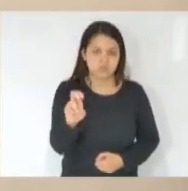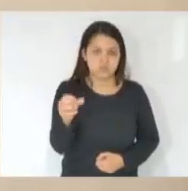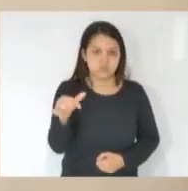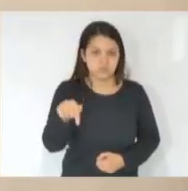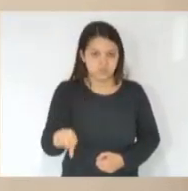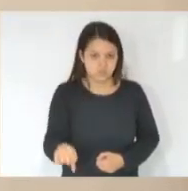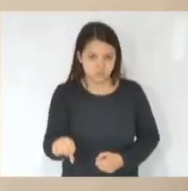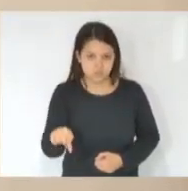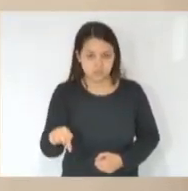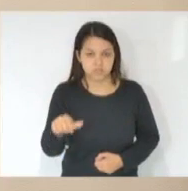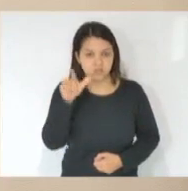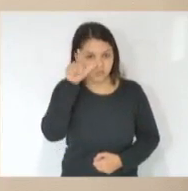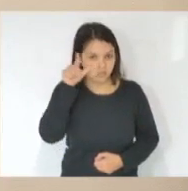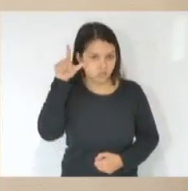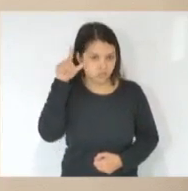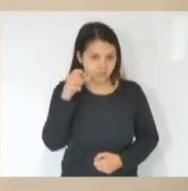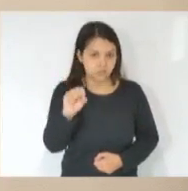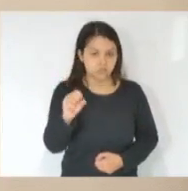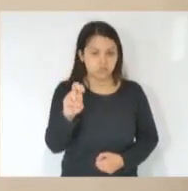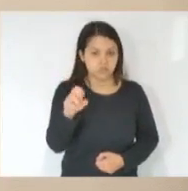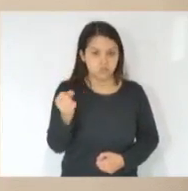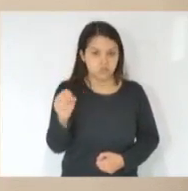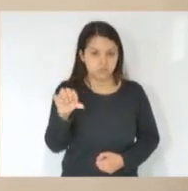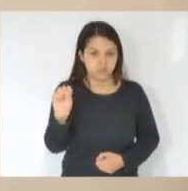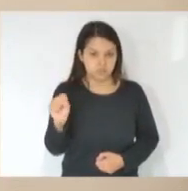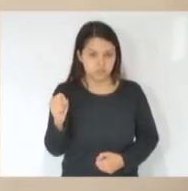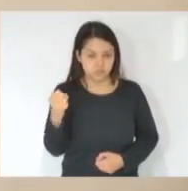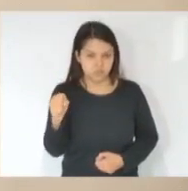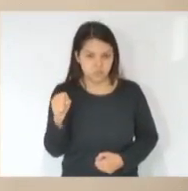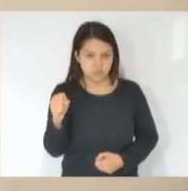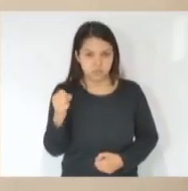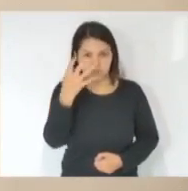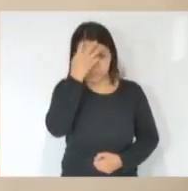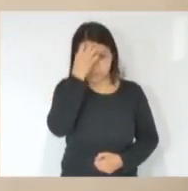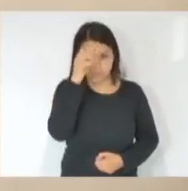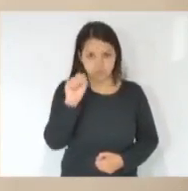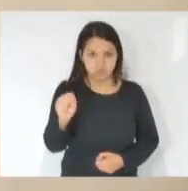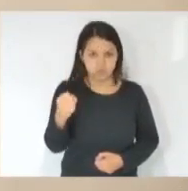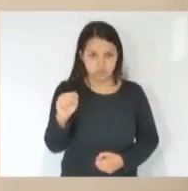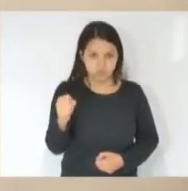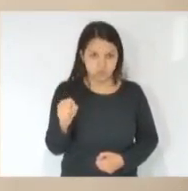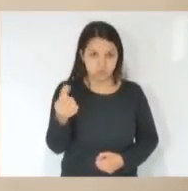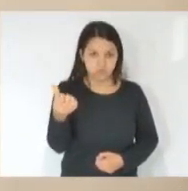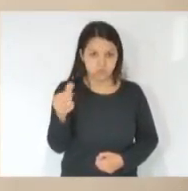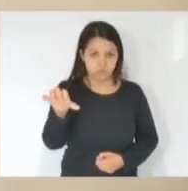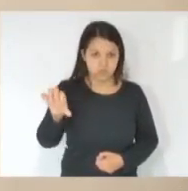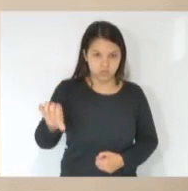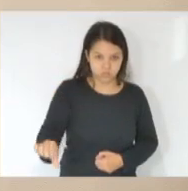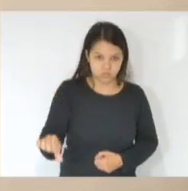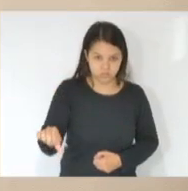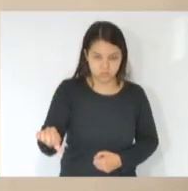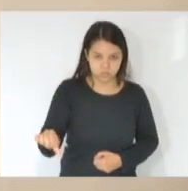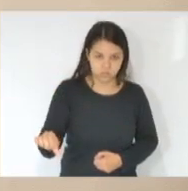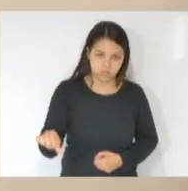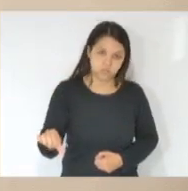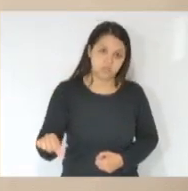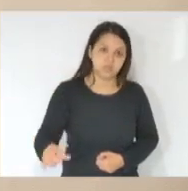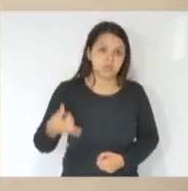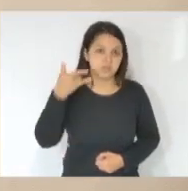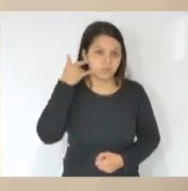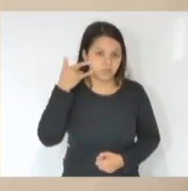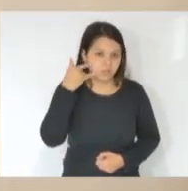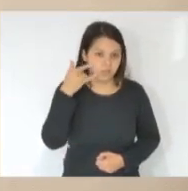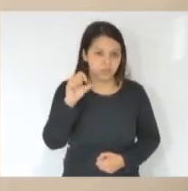Requerimento 868, deputado Ismael dos Santos. Requerimento 869, deputado Mauro de Nadal.